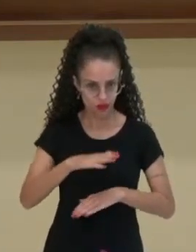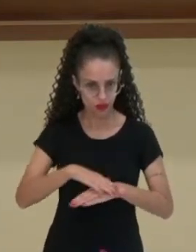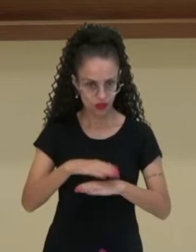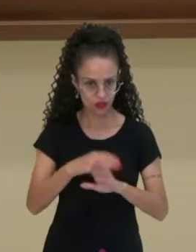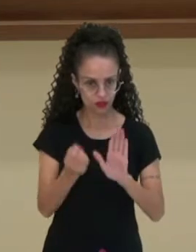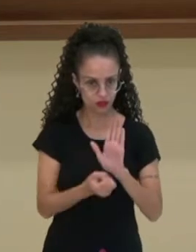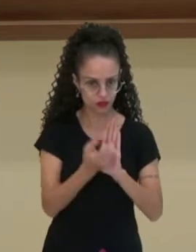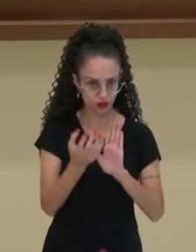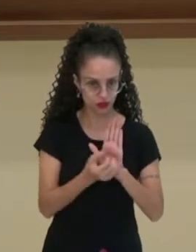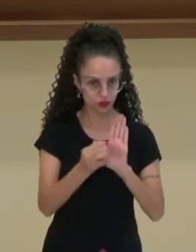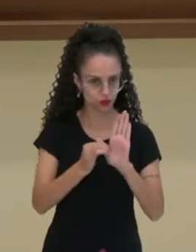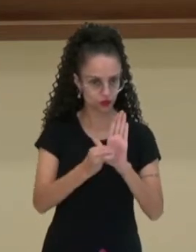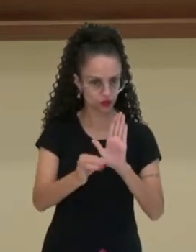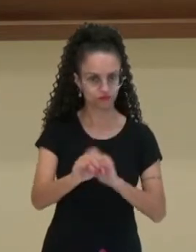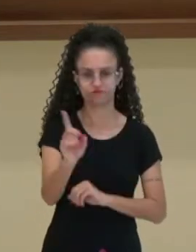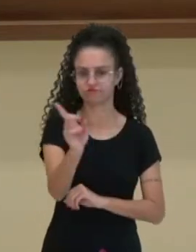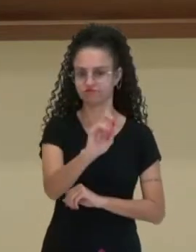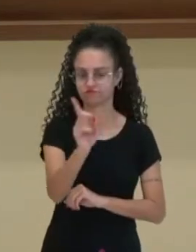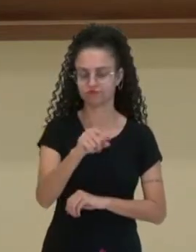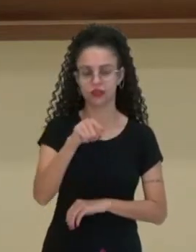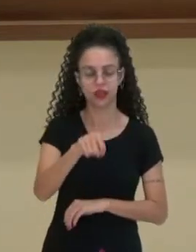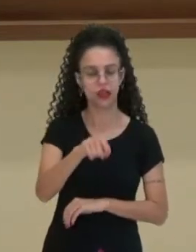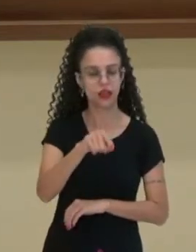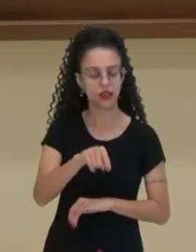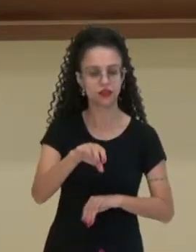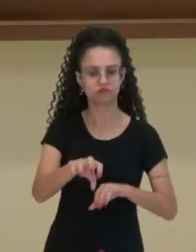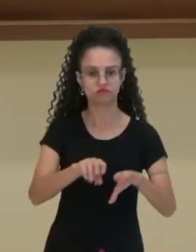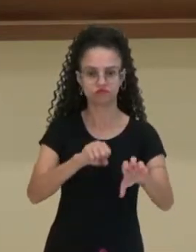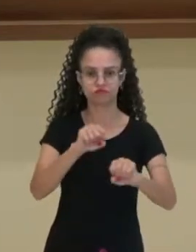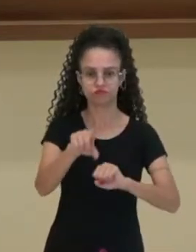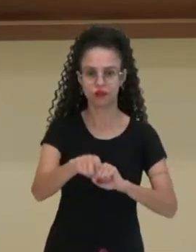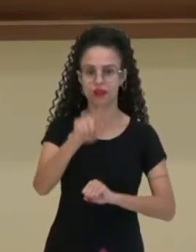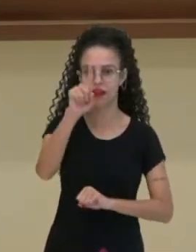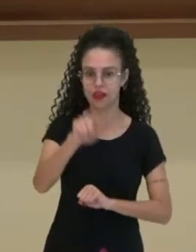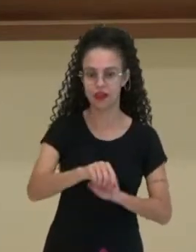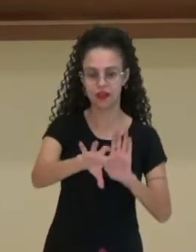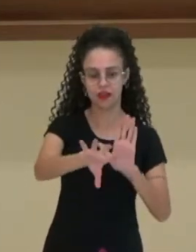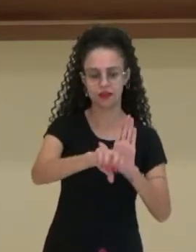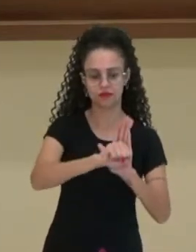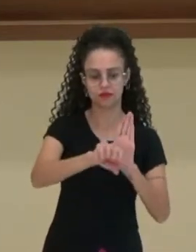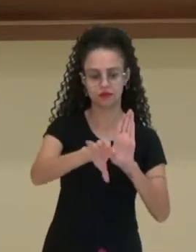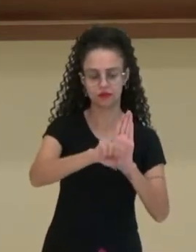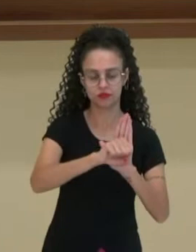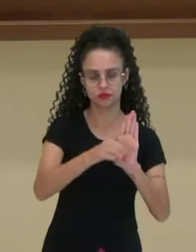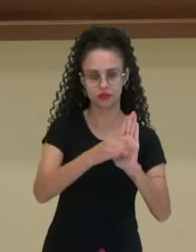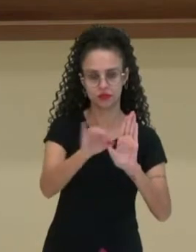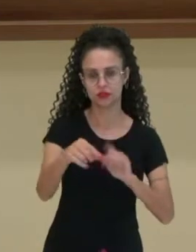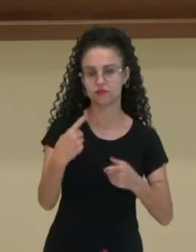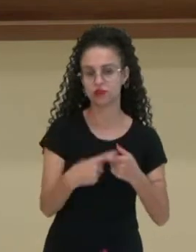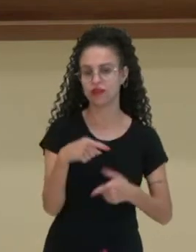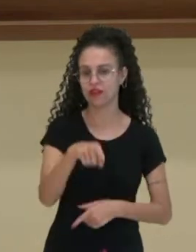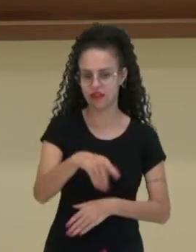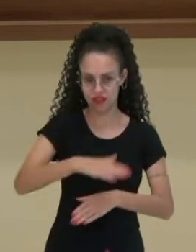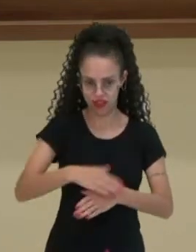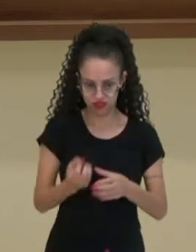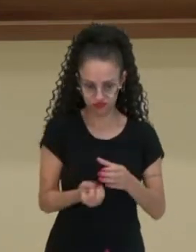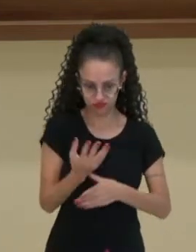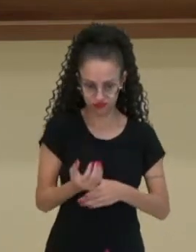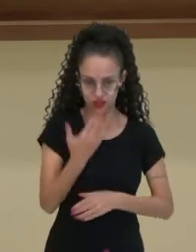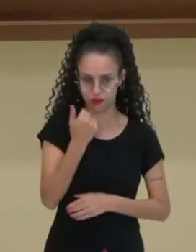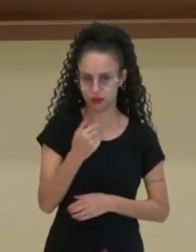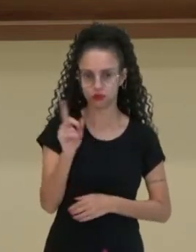jeito nenhum. Os consumidores são organismos heterótrofos. Eles não têm capacidade de produzir o próprio alimento,